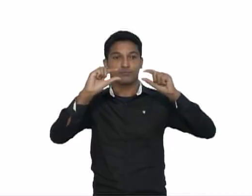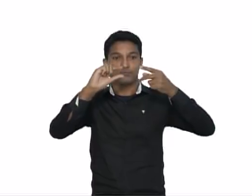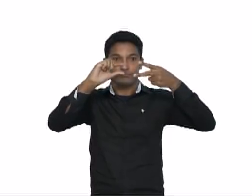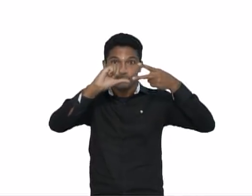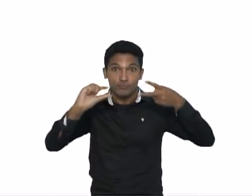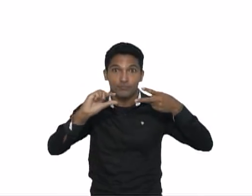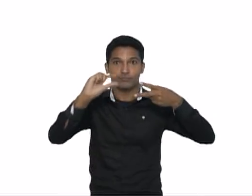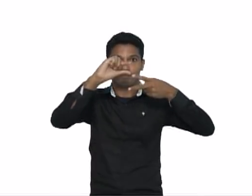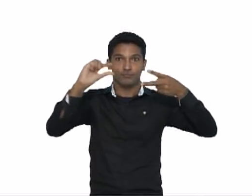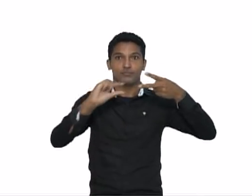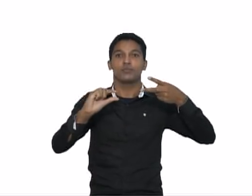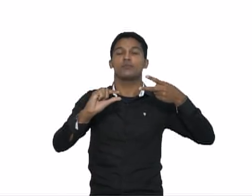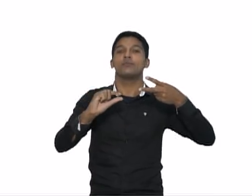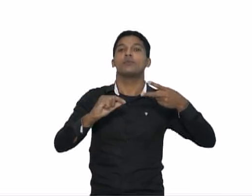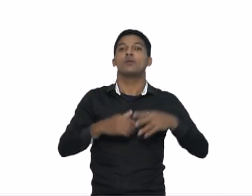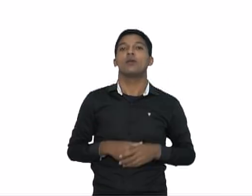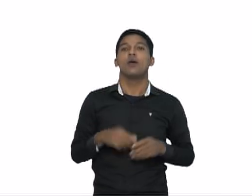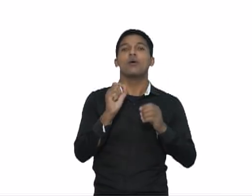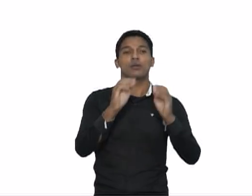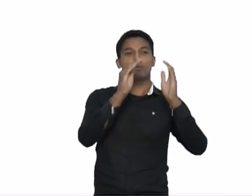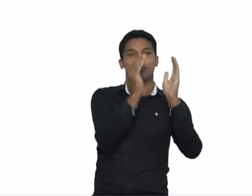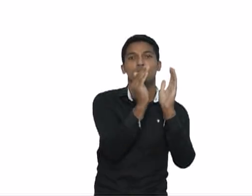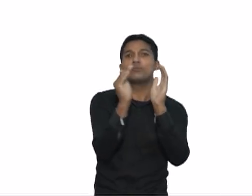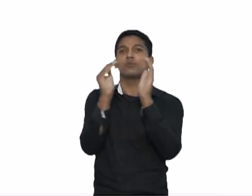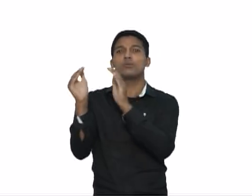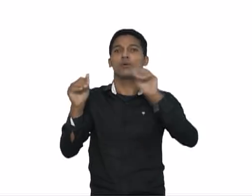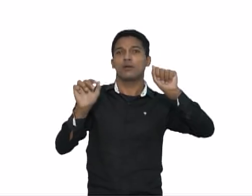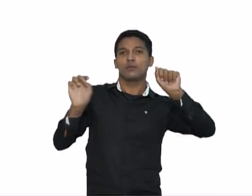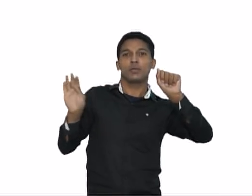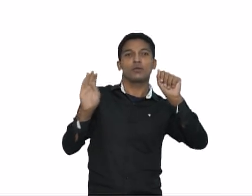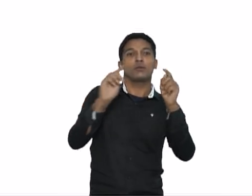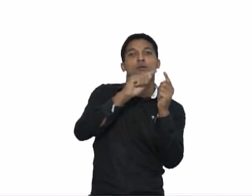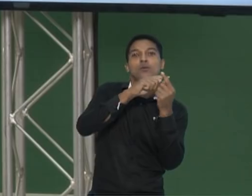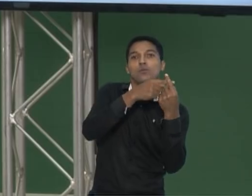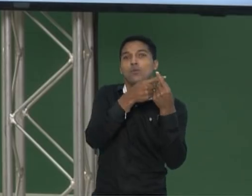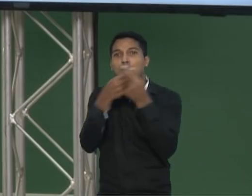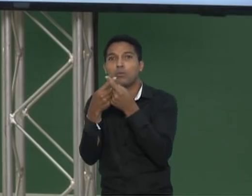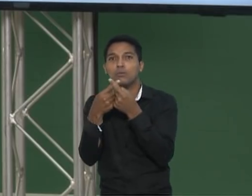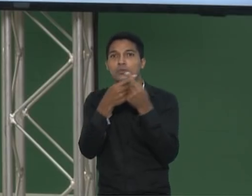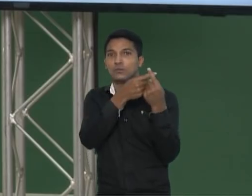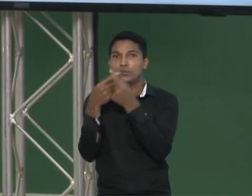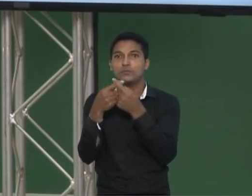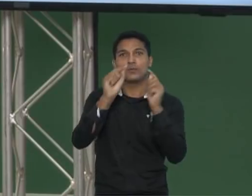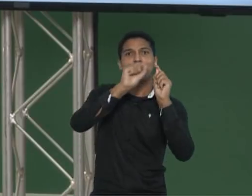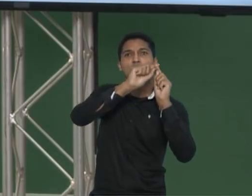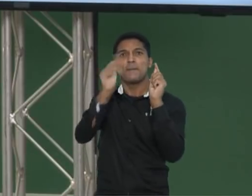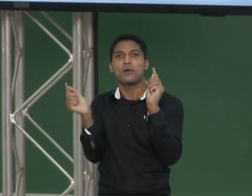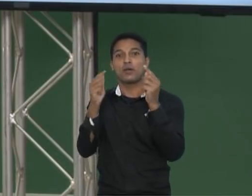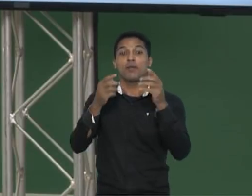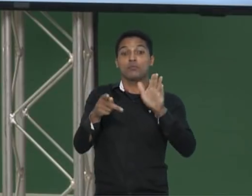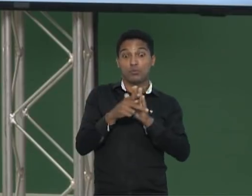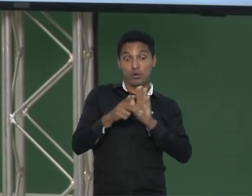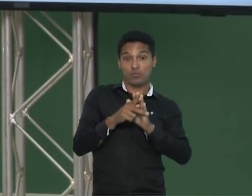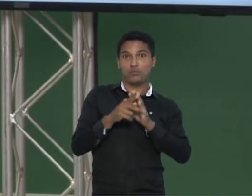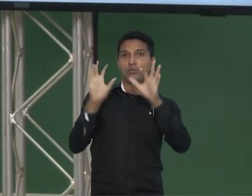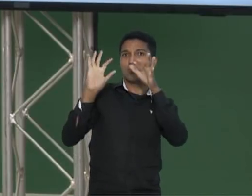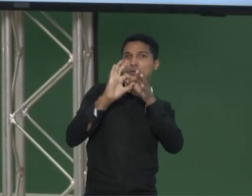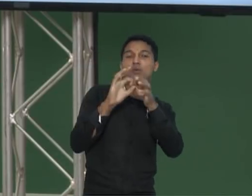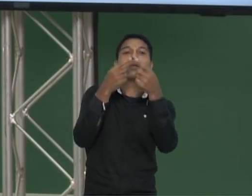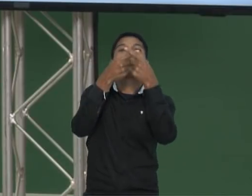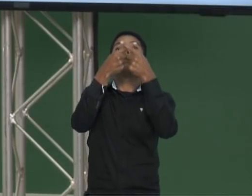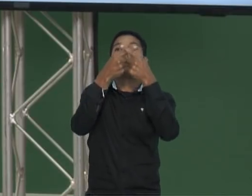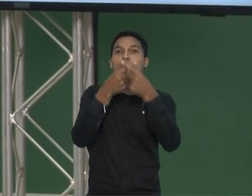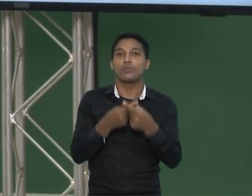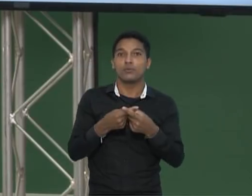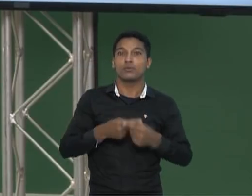essa propriedade distributiva da multiplicação, ela está associada a uma multiplicação. Então, nós vamos provar para vocês como